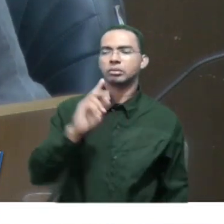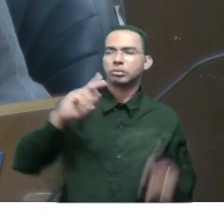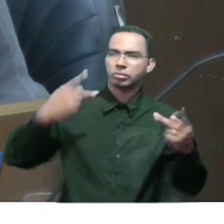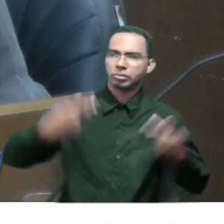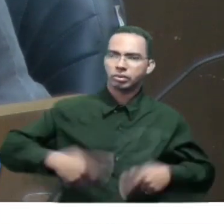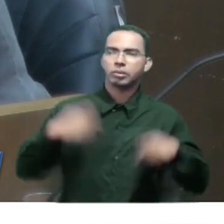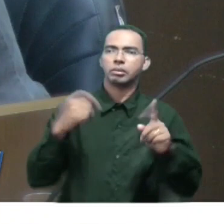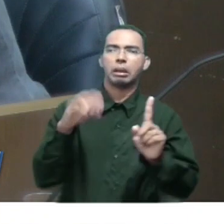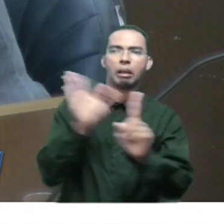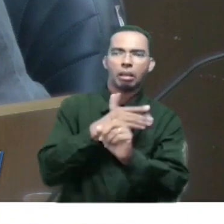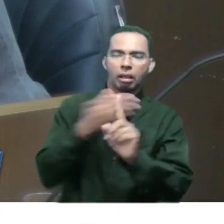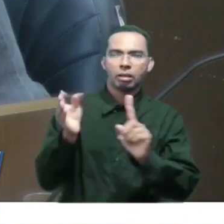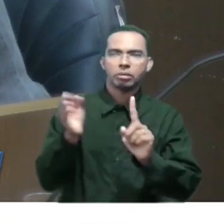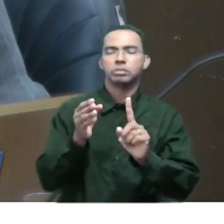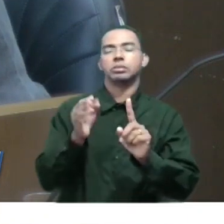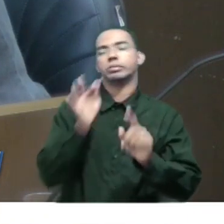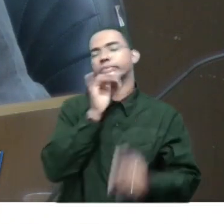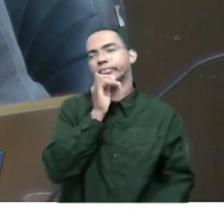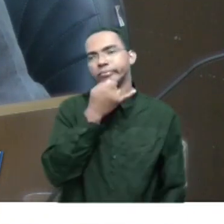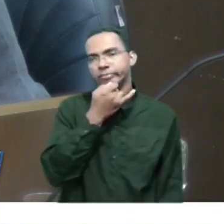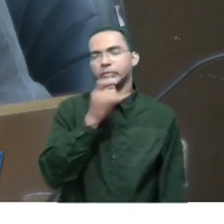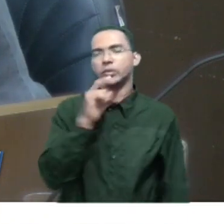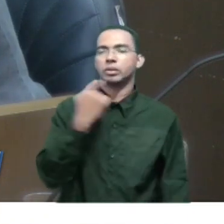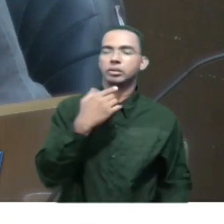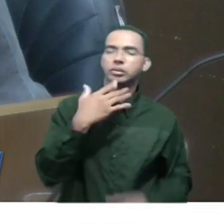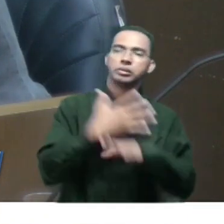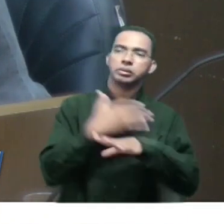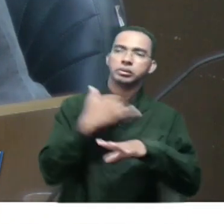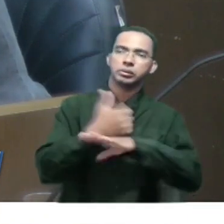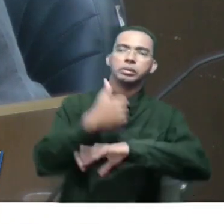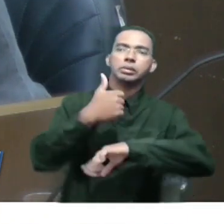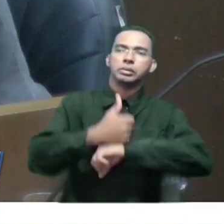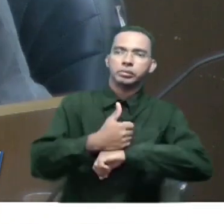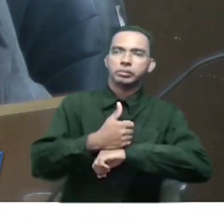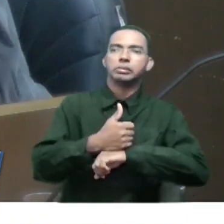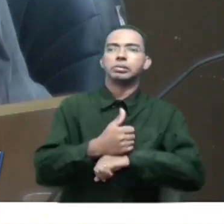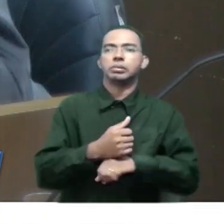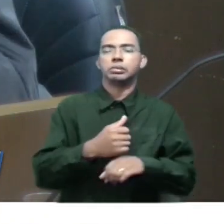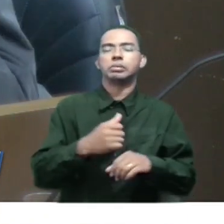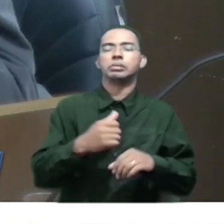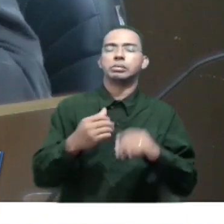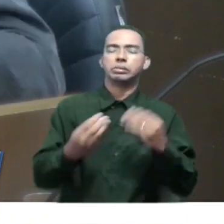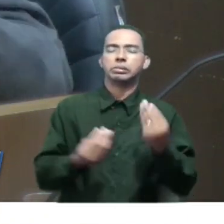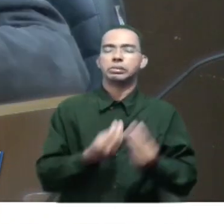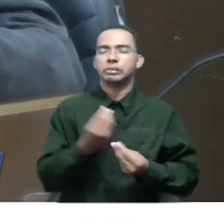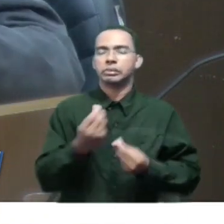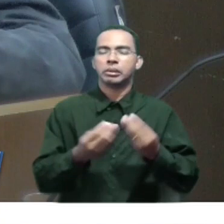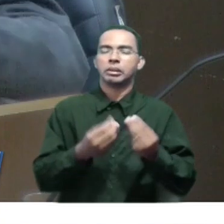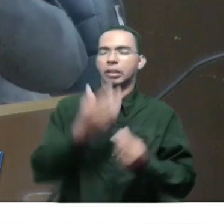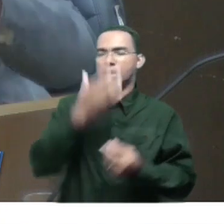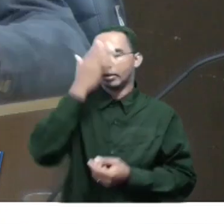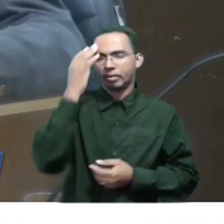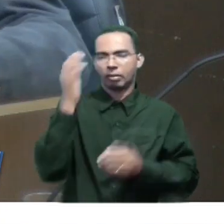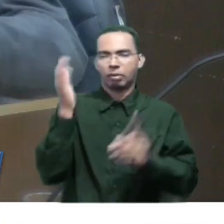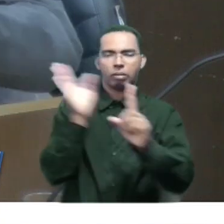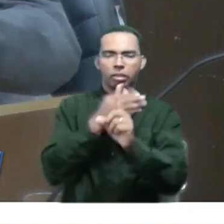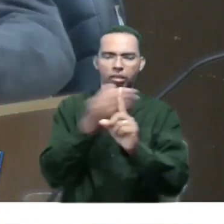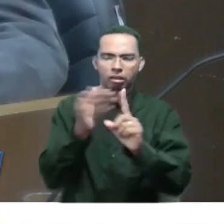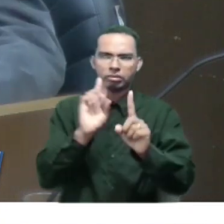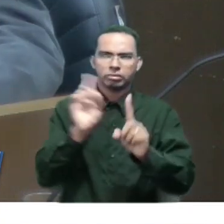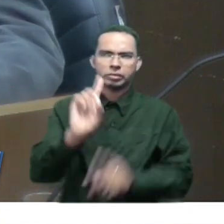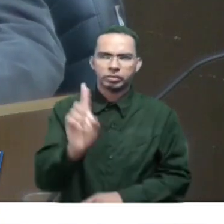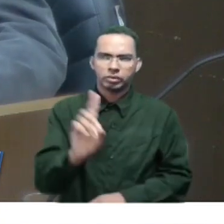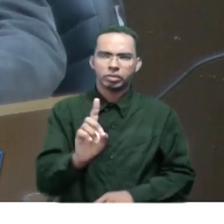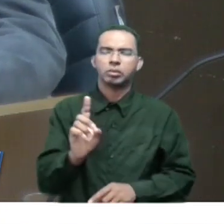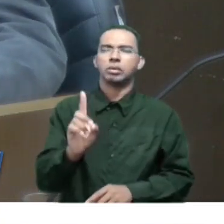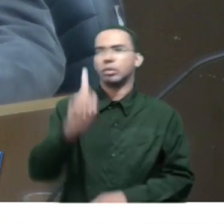ser agredido. Infelizmente, a nossa cidade está passando um nível, assim, pessoas sendo atacadas, não só nos